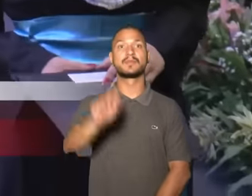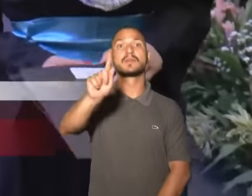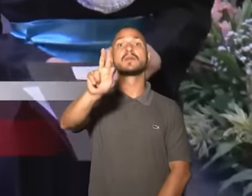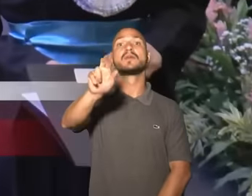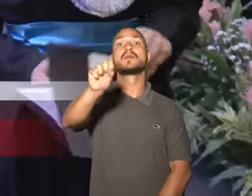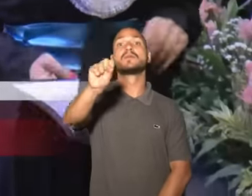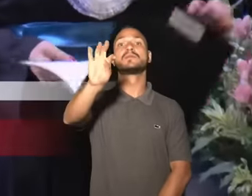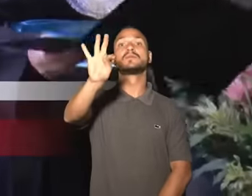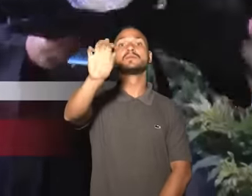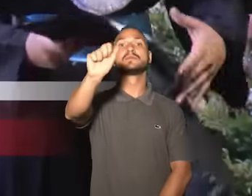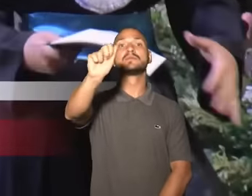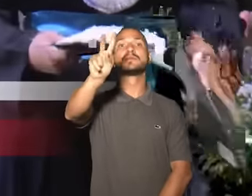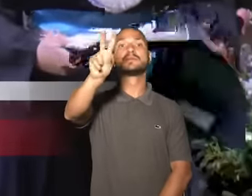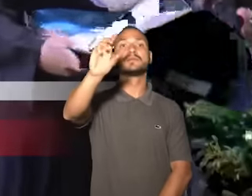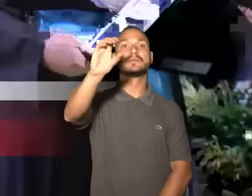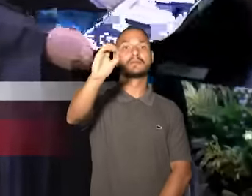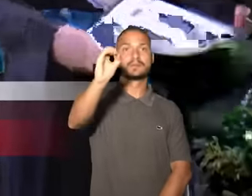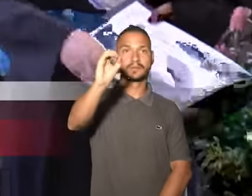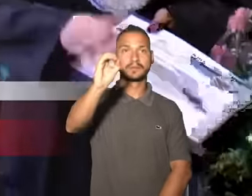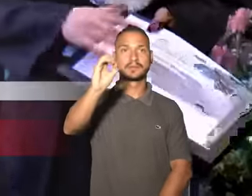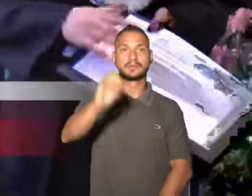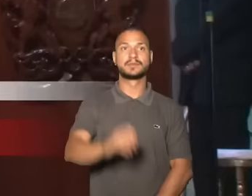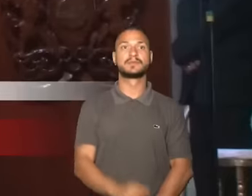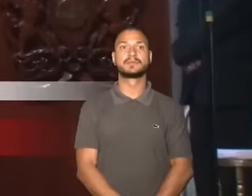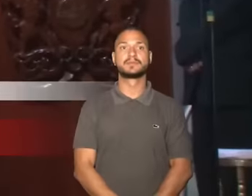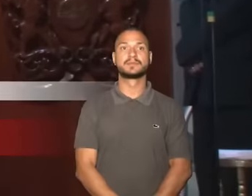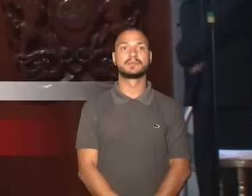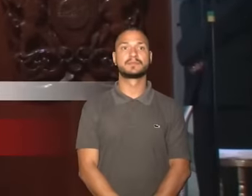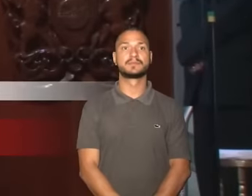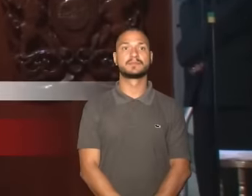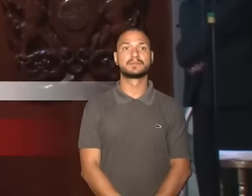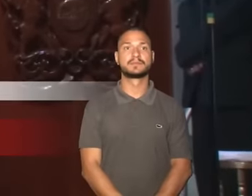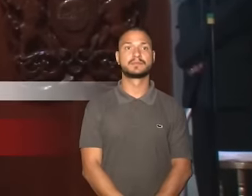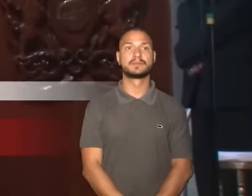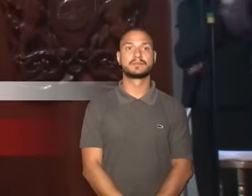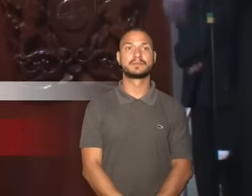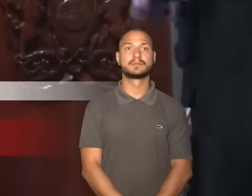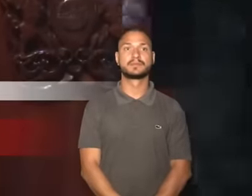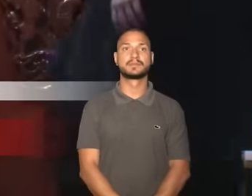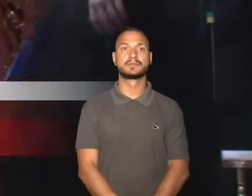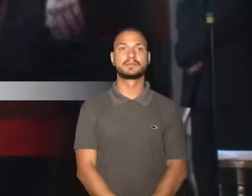Gustavo Rodrigues Antanoa Domingues.